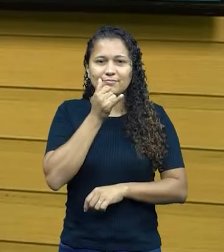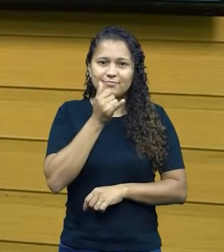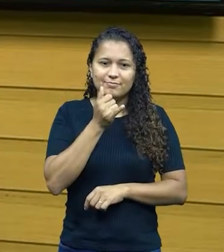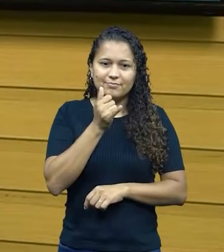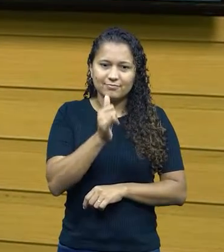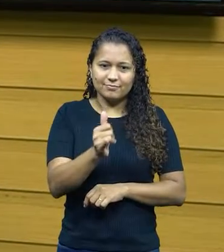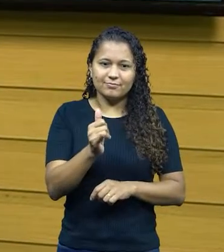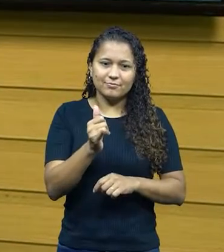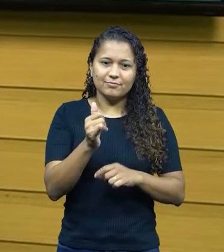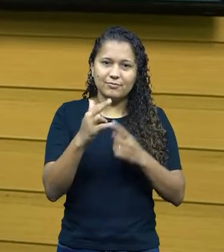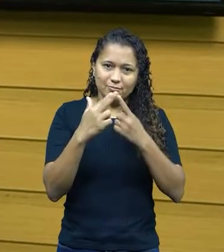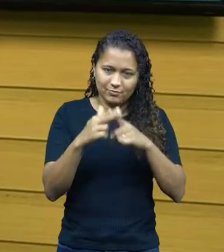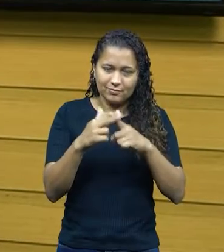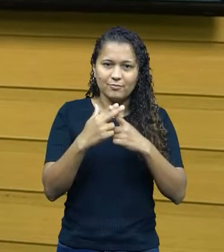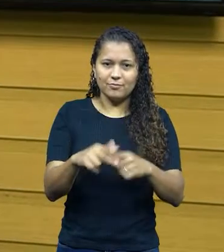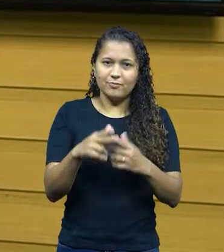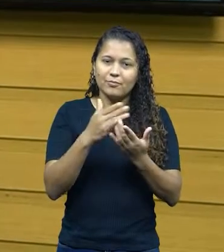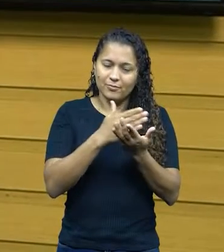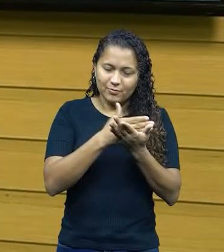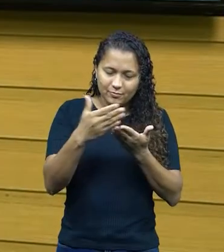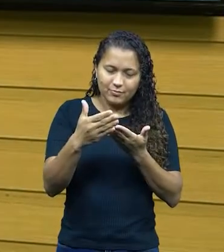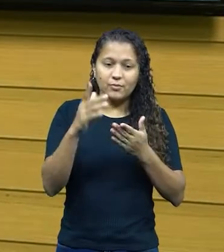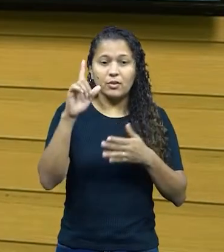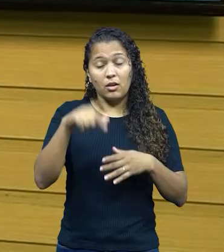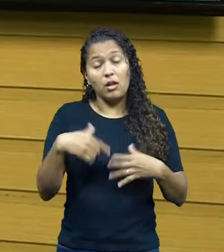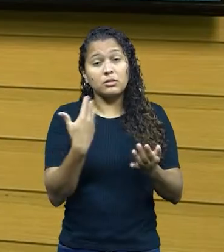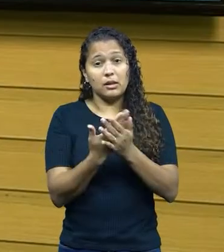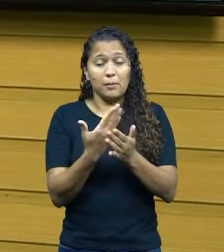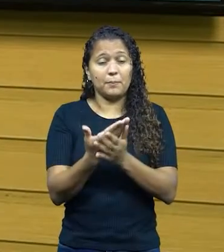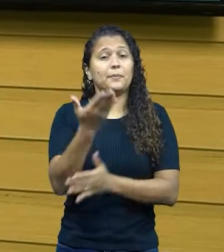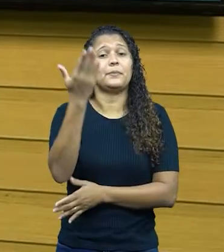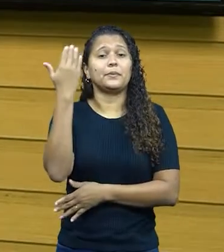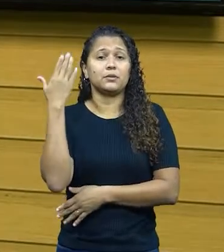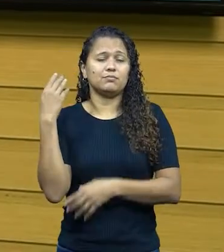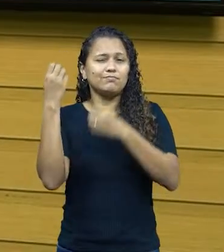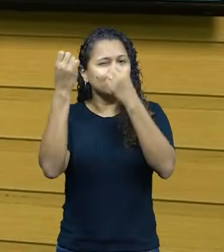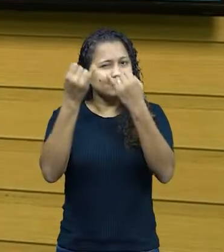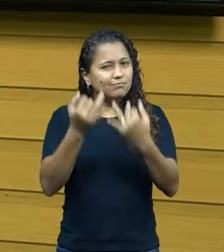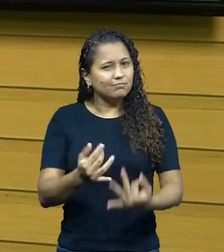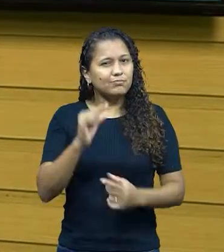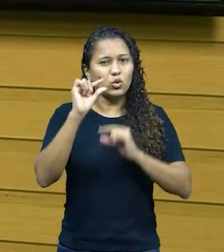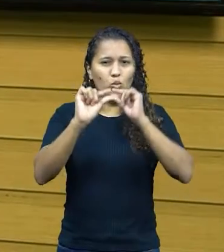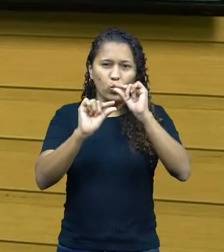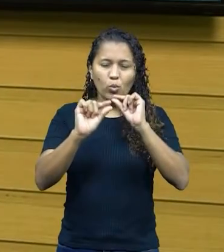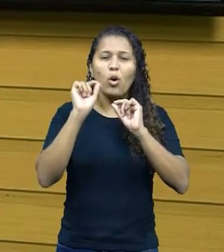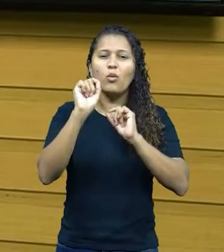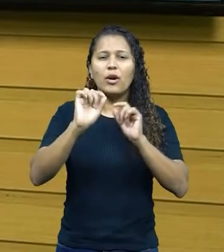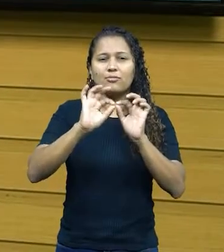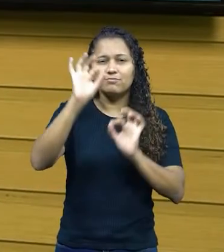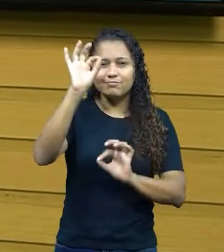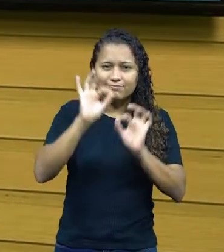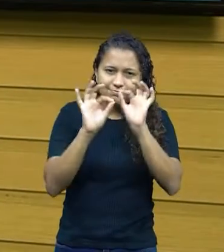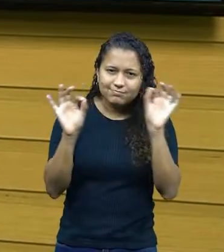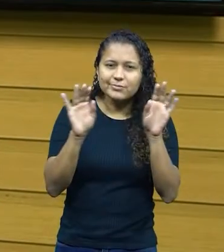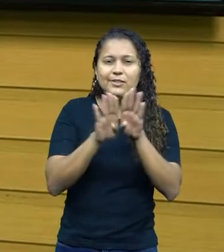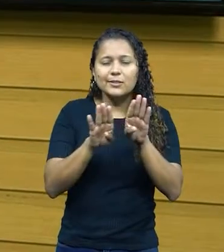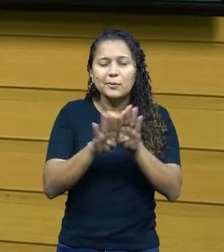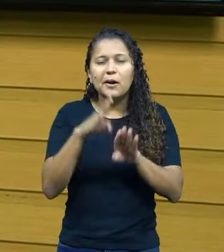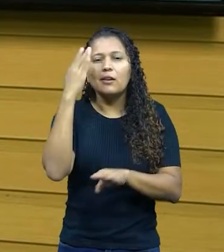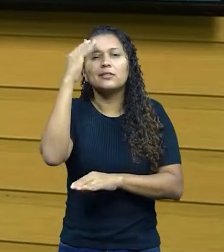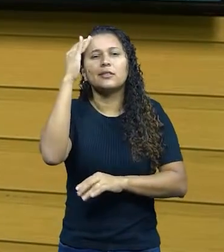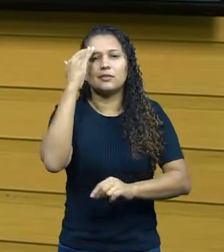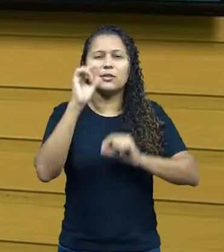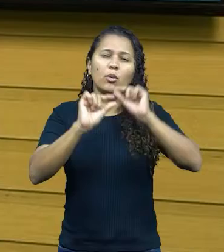de Fundamentos de Eletromecânica. Na aula passada falamos um pouquinho sobre metrologia e entendemos um